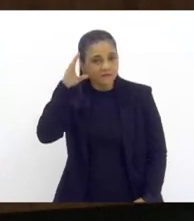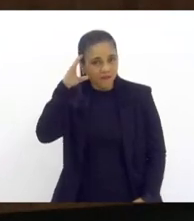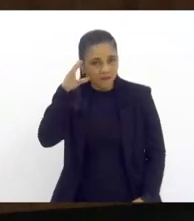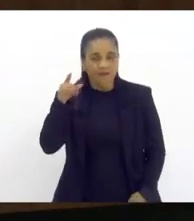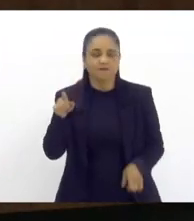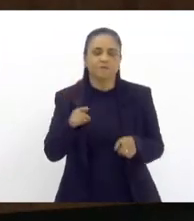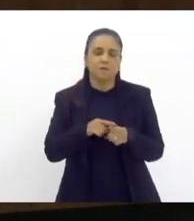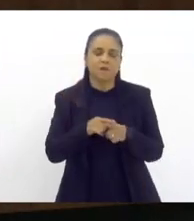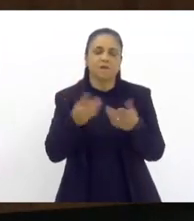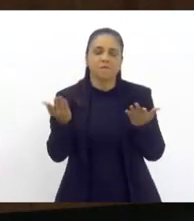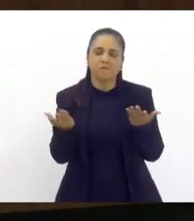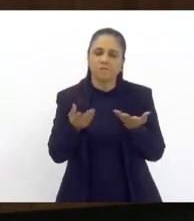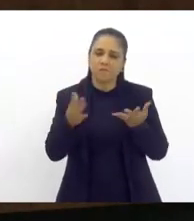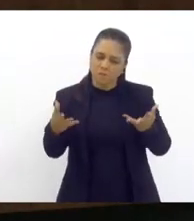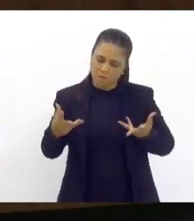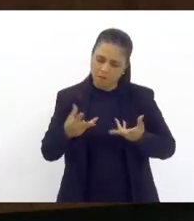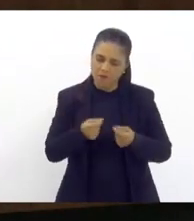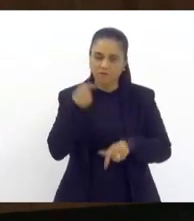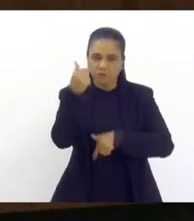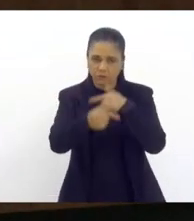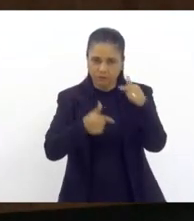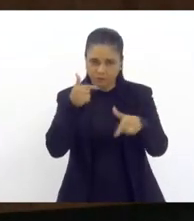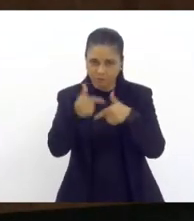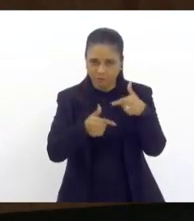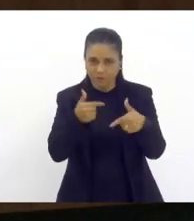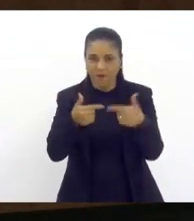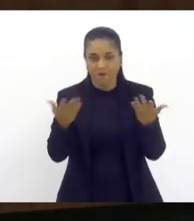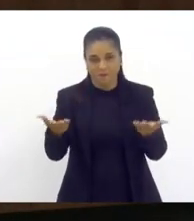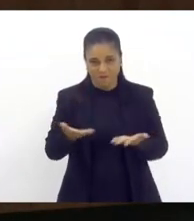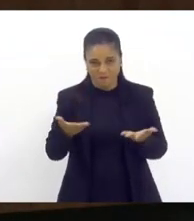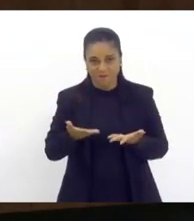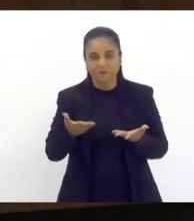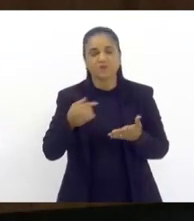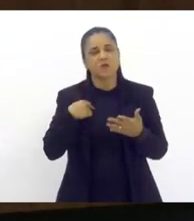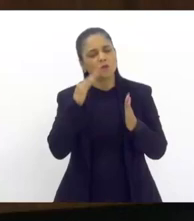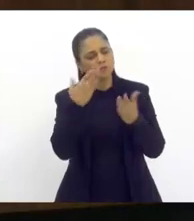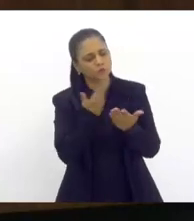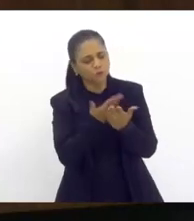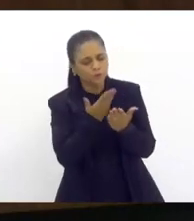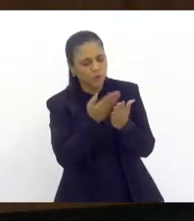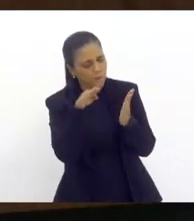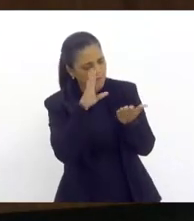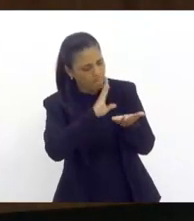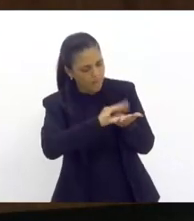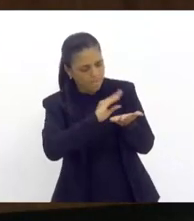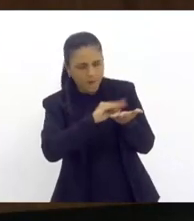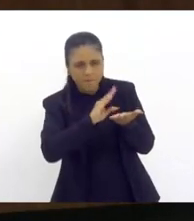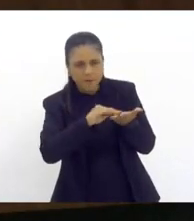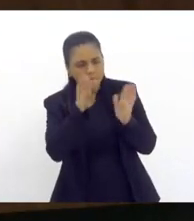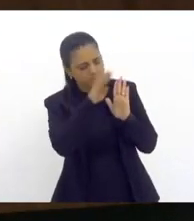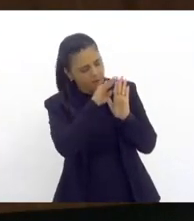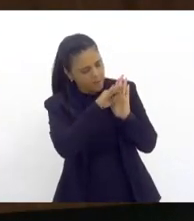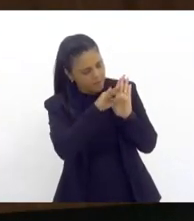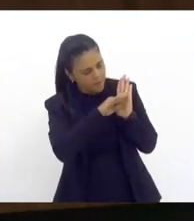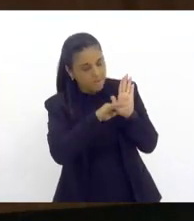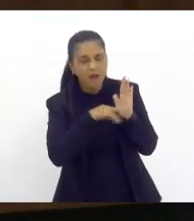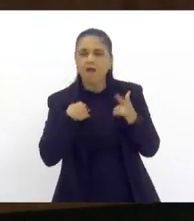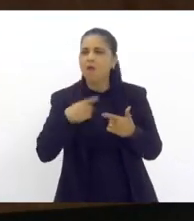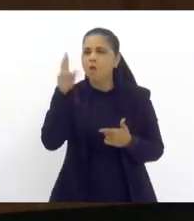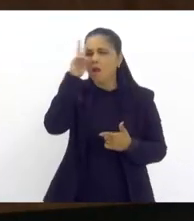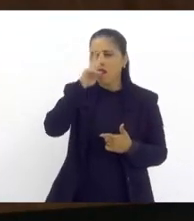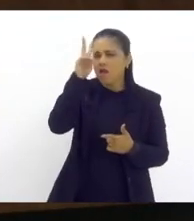trabalho. Quando eu estudava a pauta dessa semana, eu me lembrei, deputado Carlos Mink